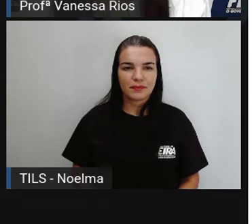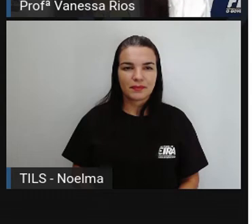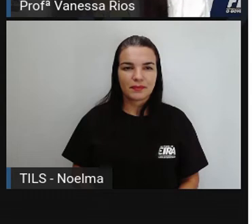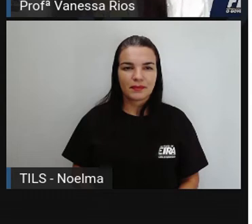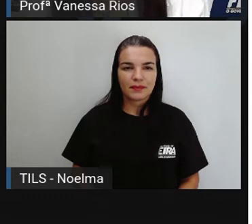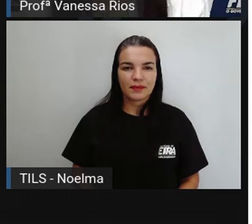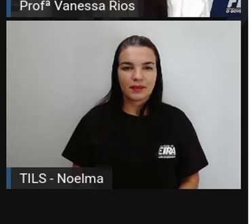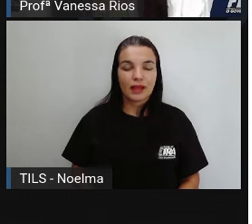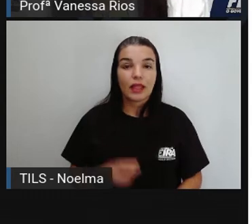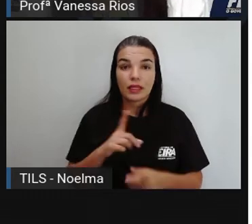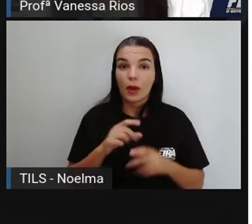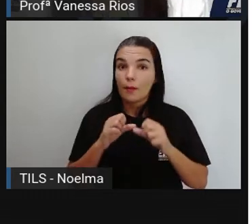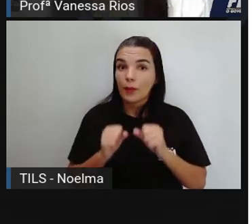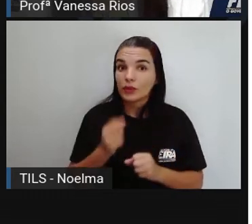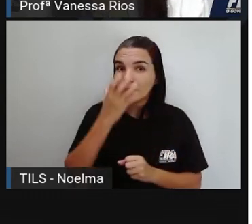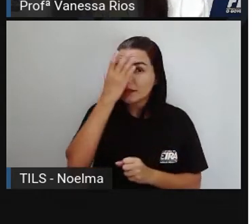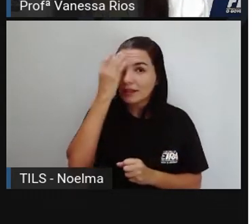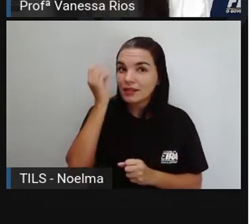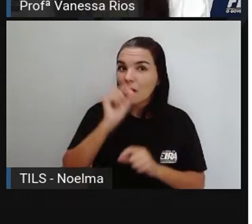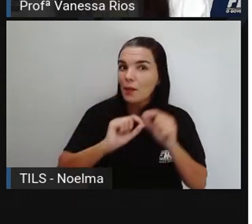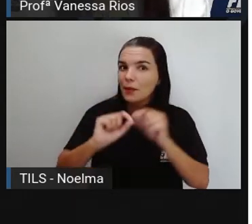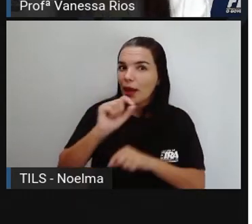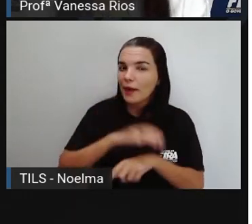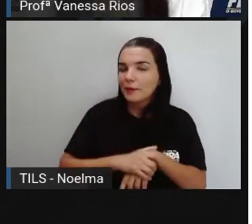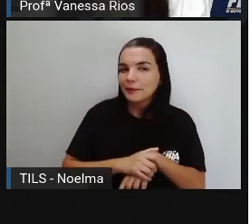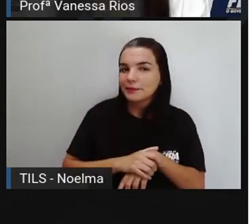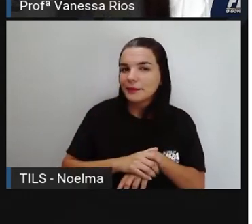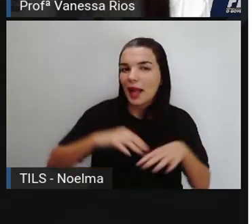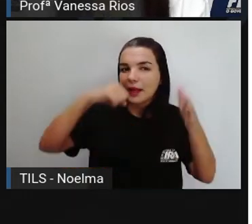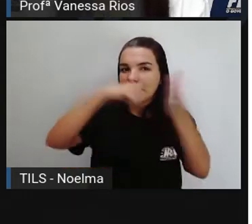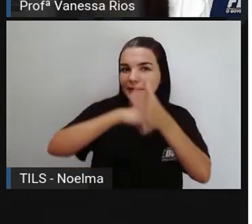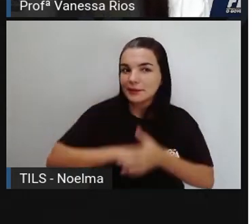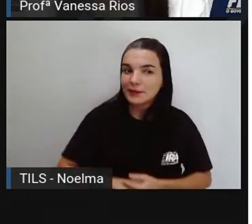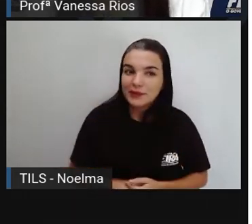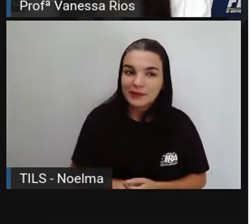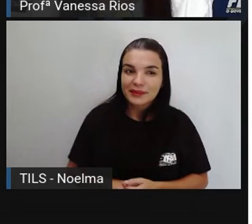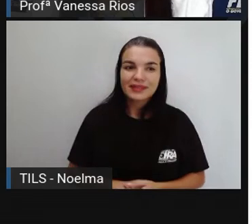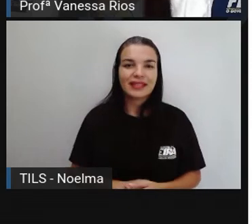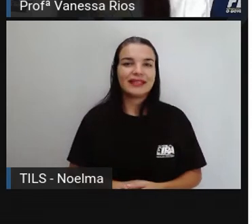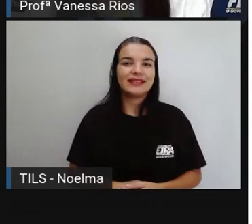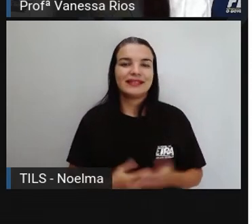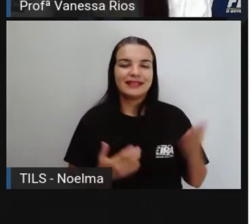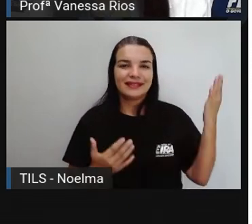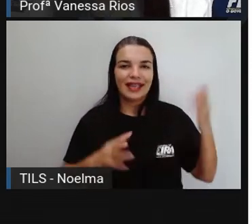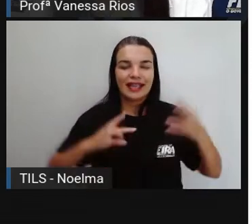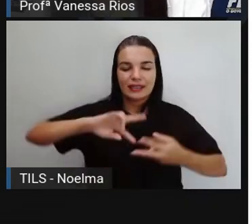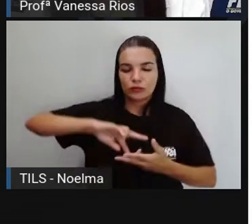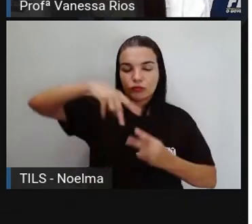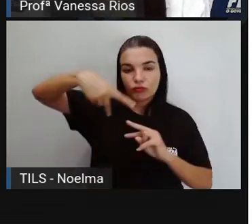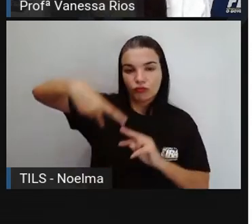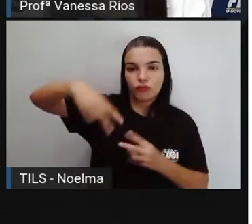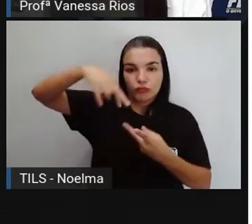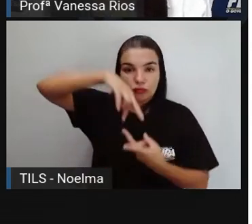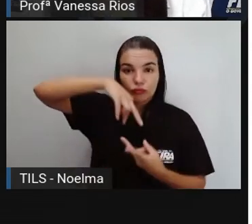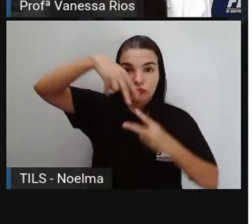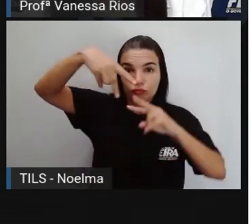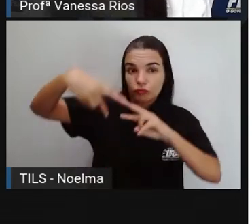E aí a gente não pode falar aí das lutas também, destacar a capoeira. A capoeira